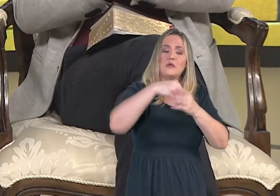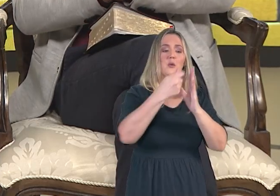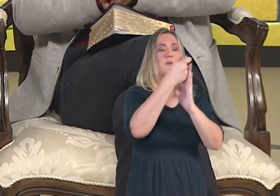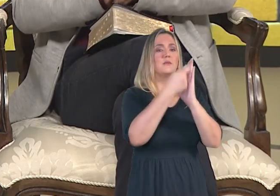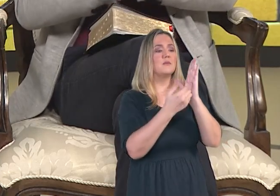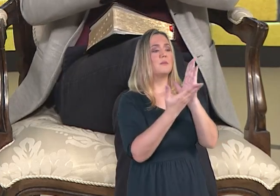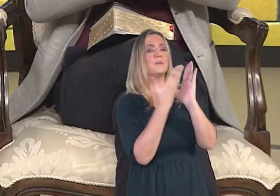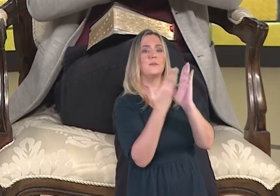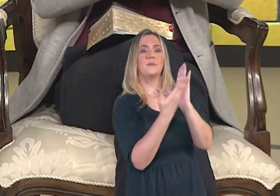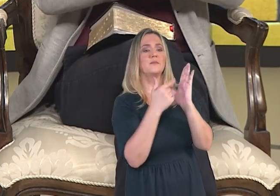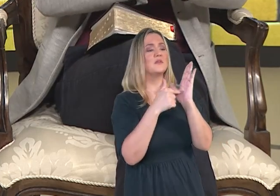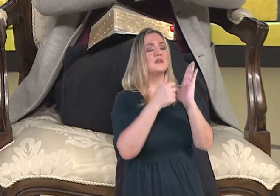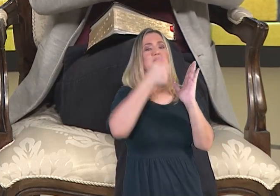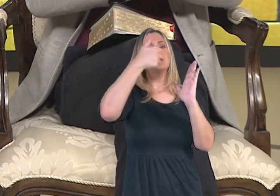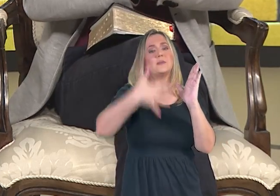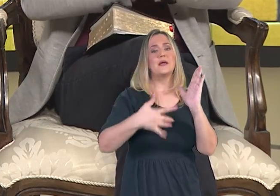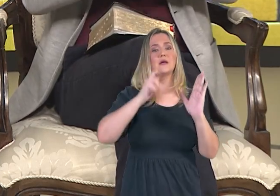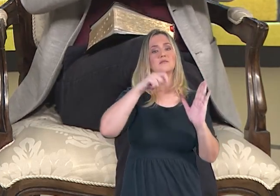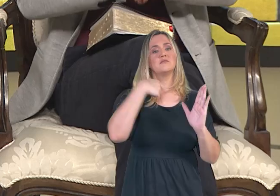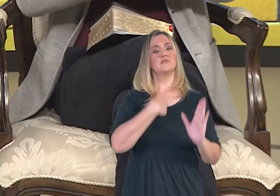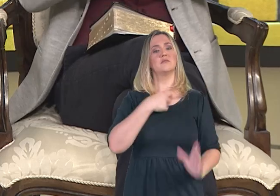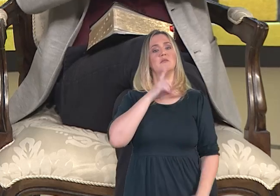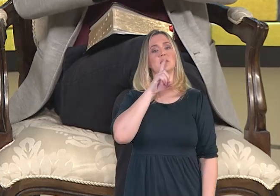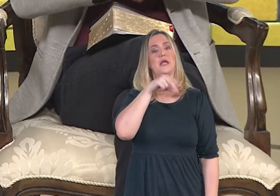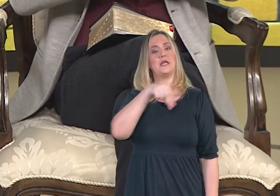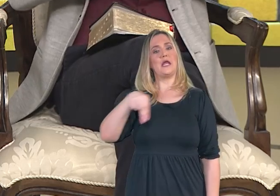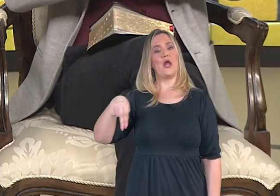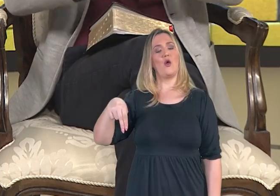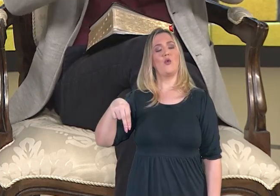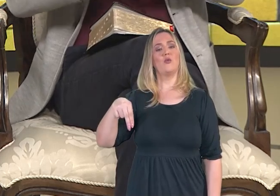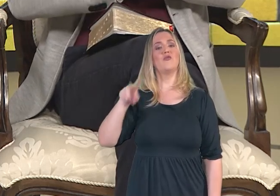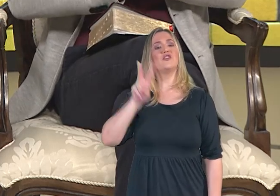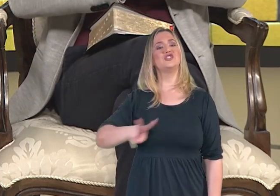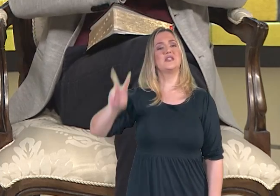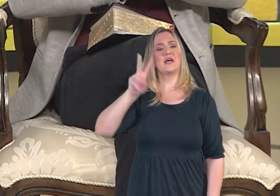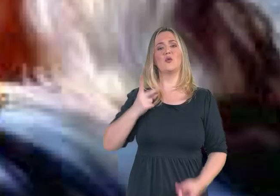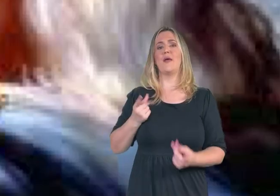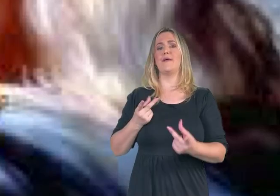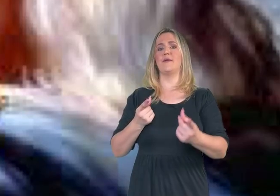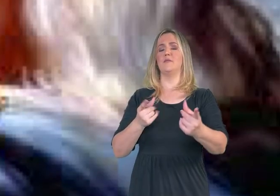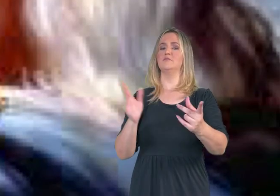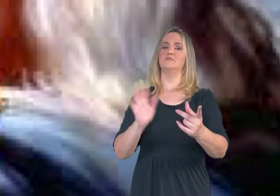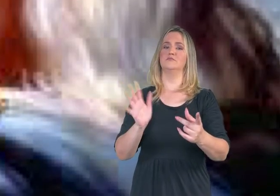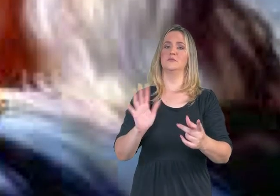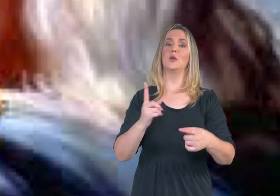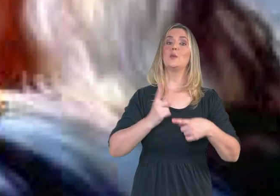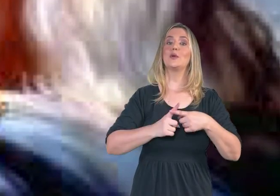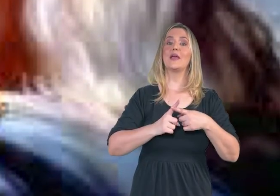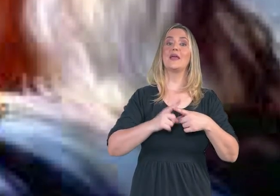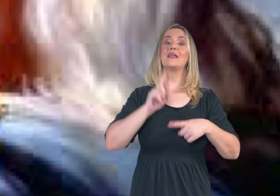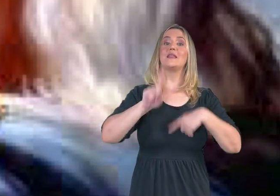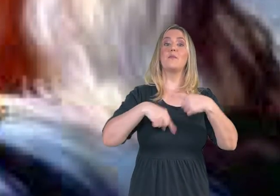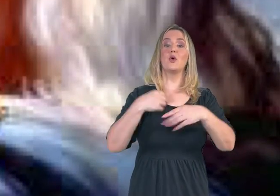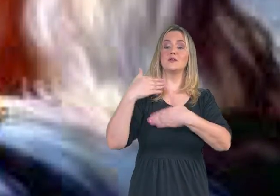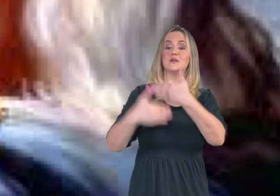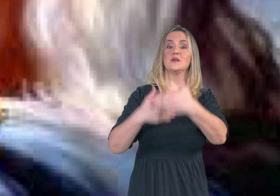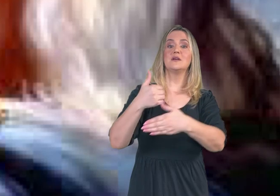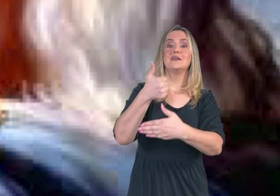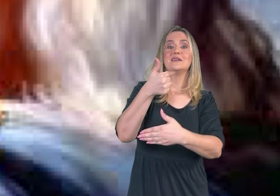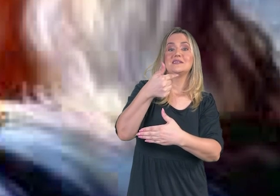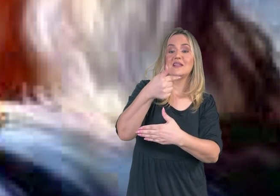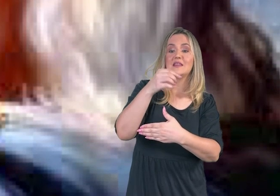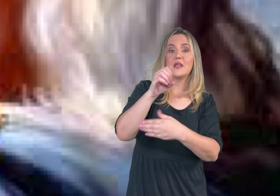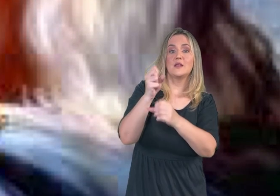há nada na Bíblia que conduza à ideia de que ele virou vegetariano para sempre. Não. Sabe por quê? 70 anos depois